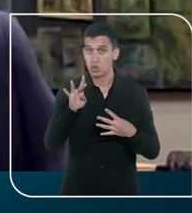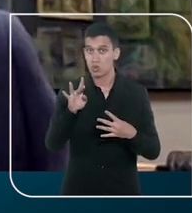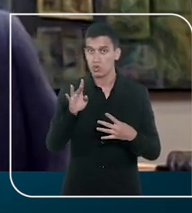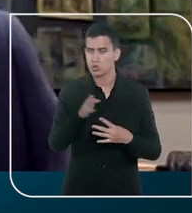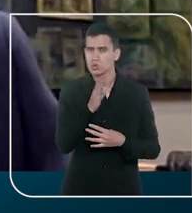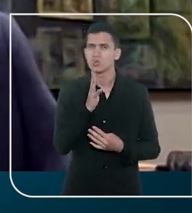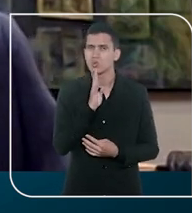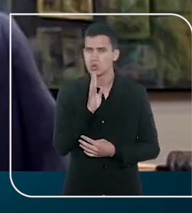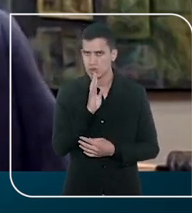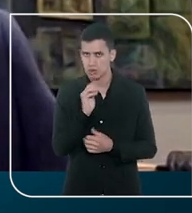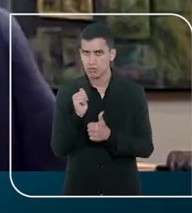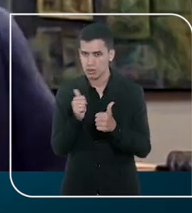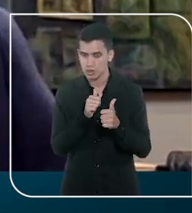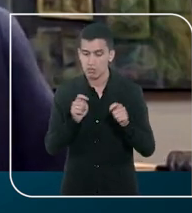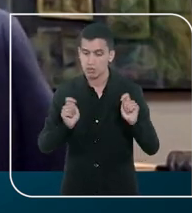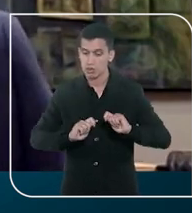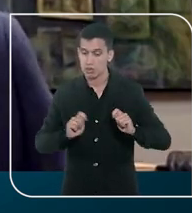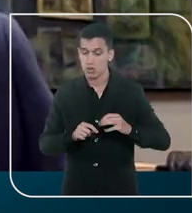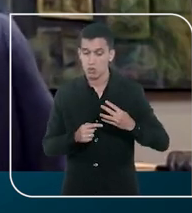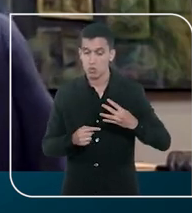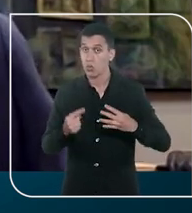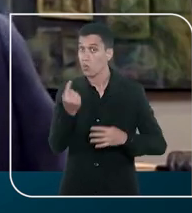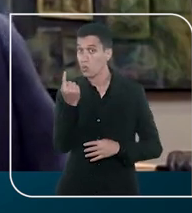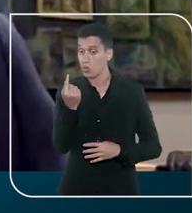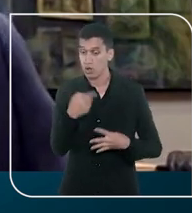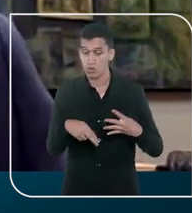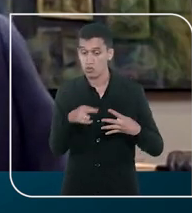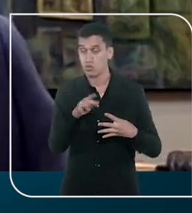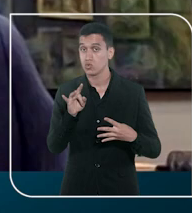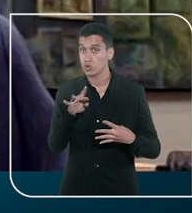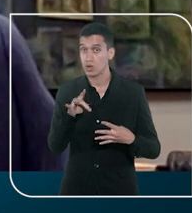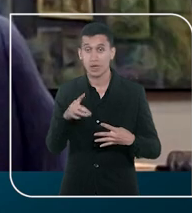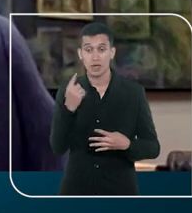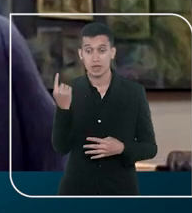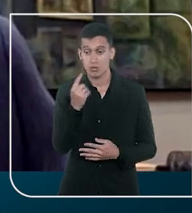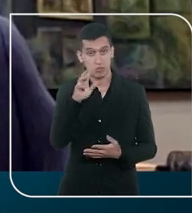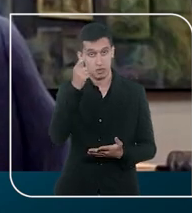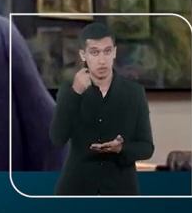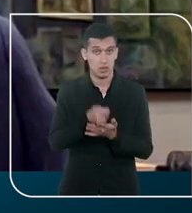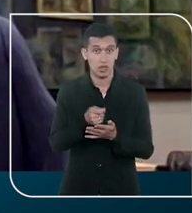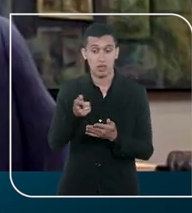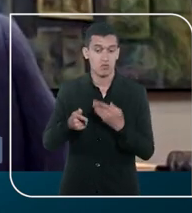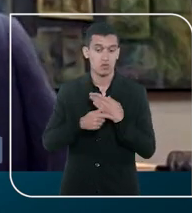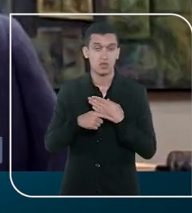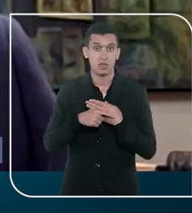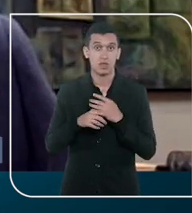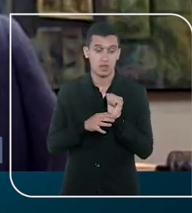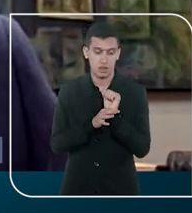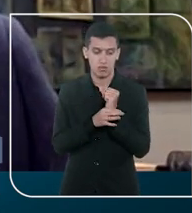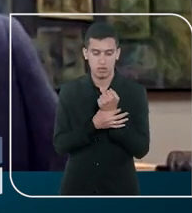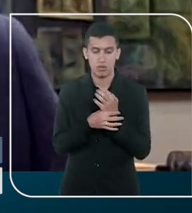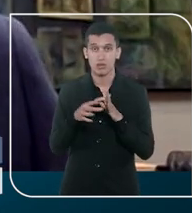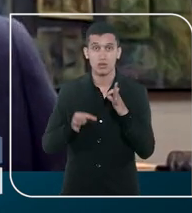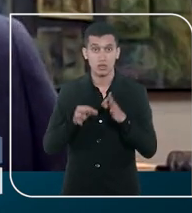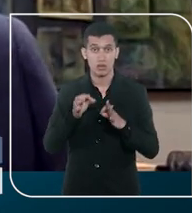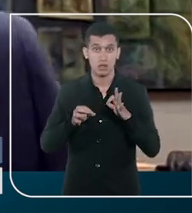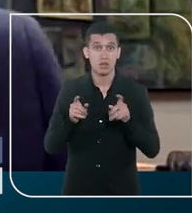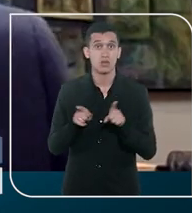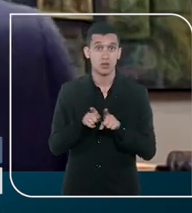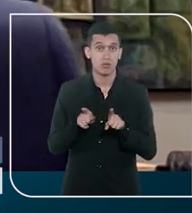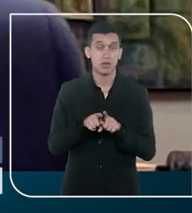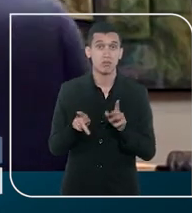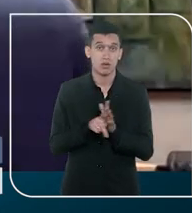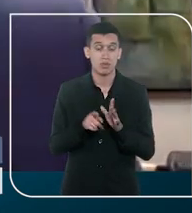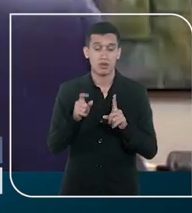bem que a possibilidade de haver um único recurso para cada decisão, ela tem esse papel de dar segurança jurídica e ela atende a própria etimologia da